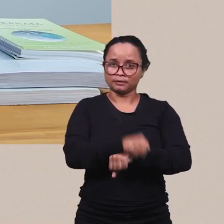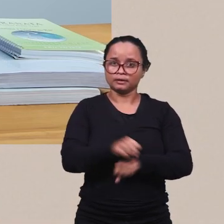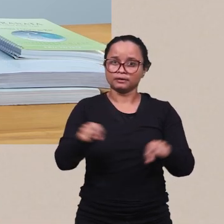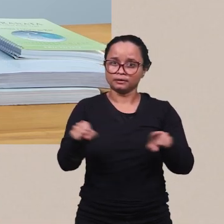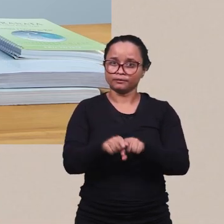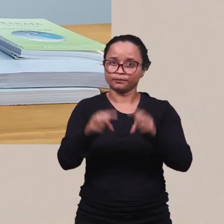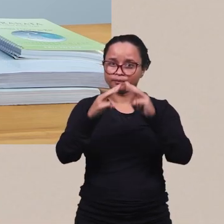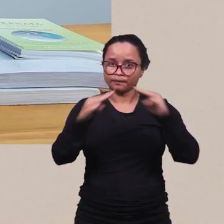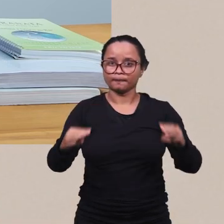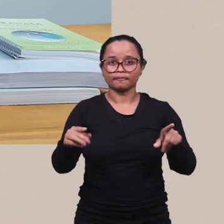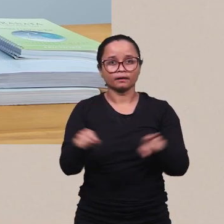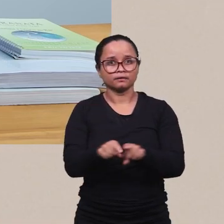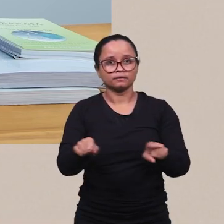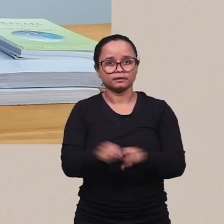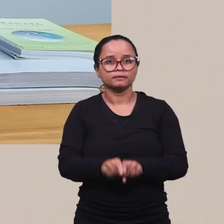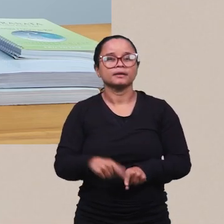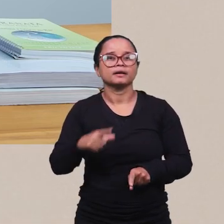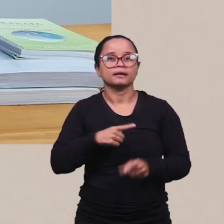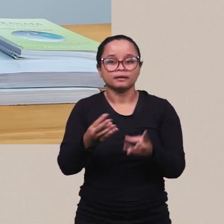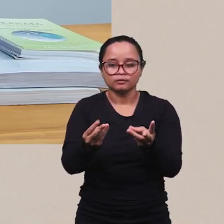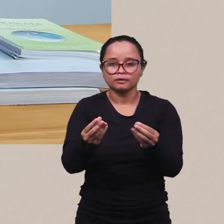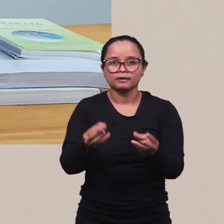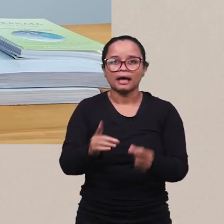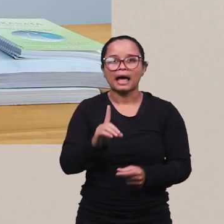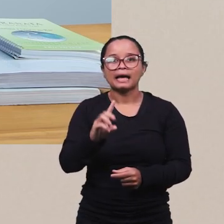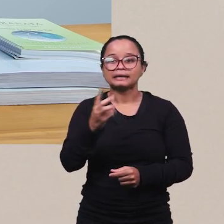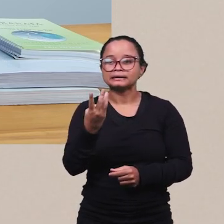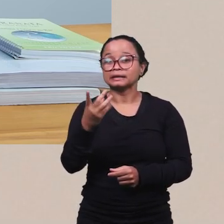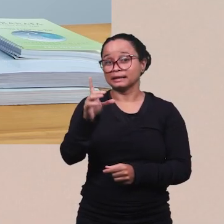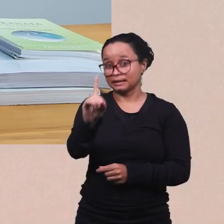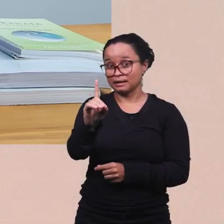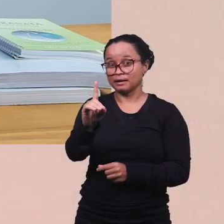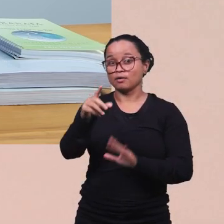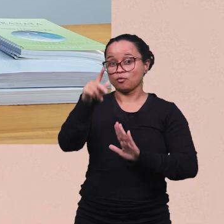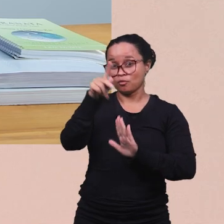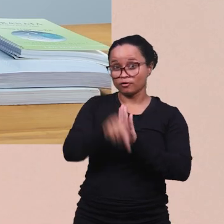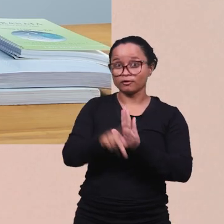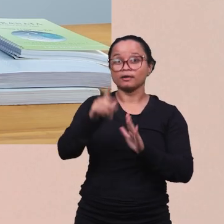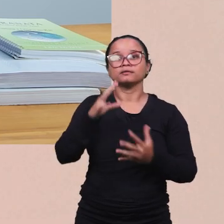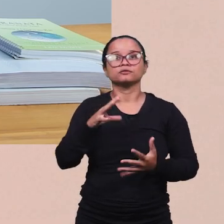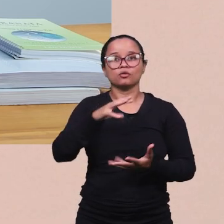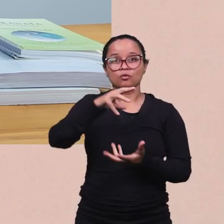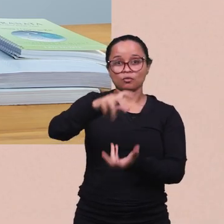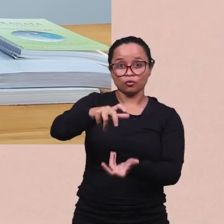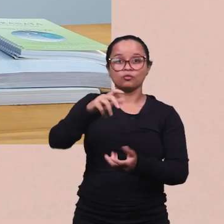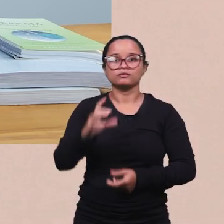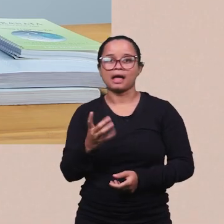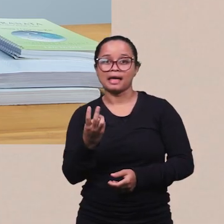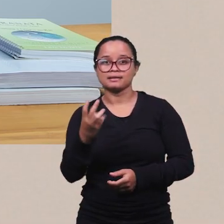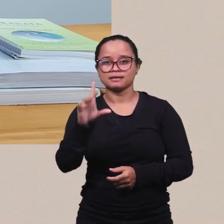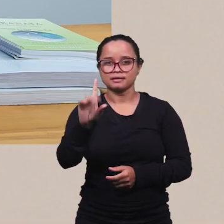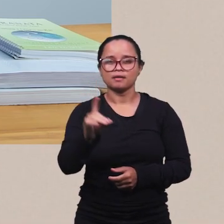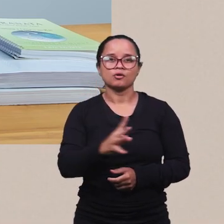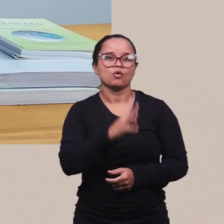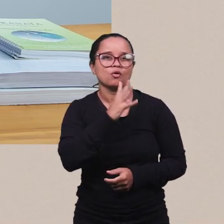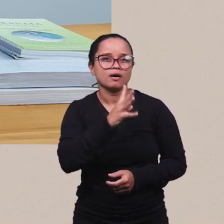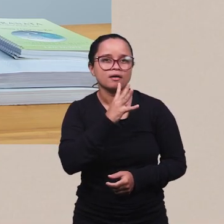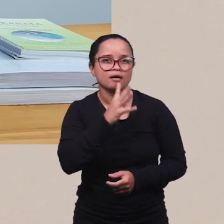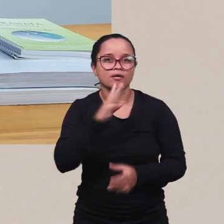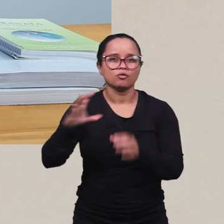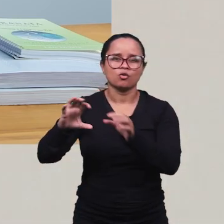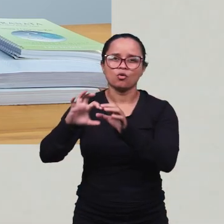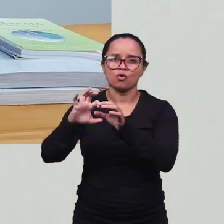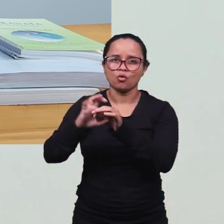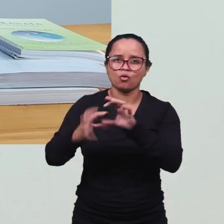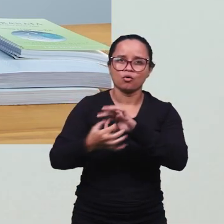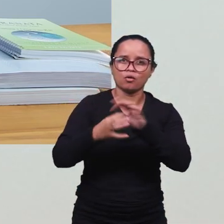também nós podemos criar a materialidade em 3D, o Mundo 3D, o projeto que o Senhor nos deu para conhecimento